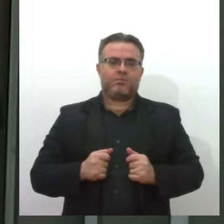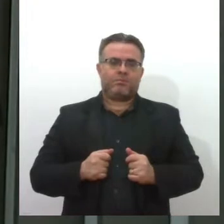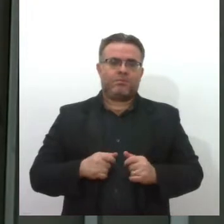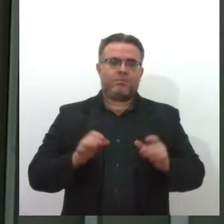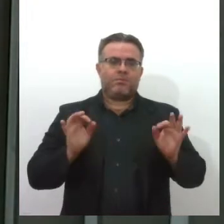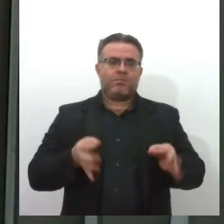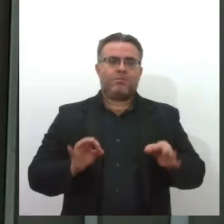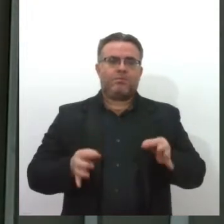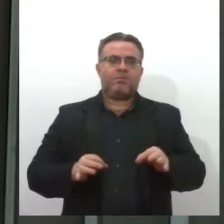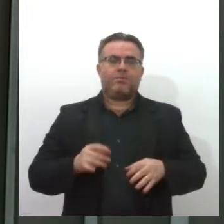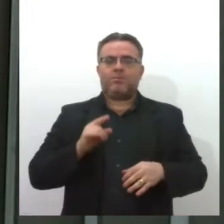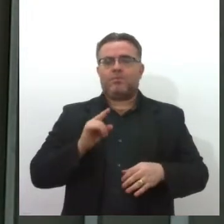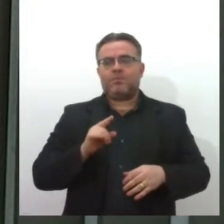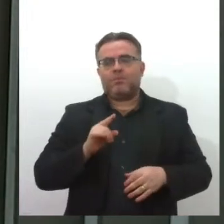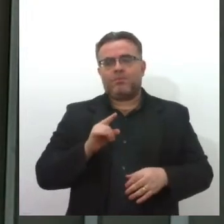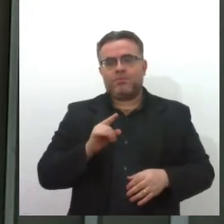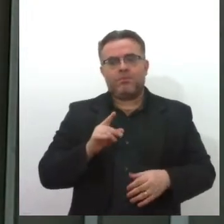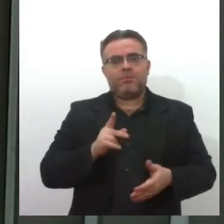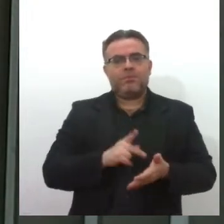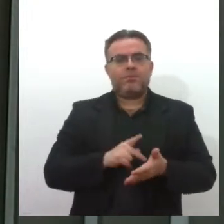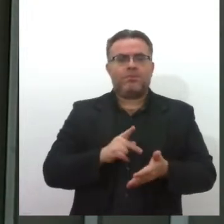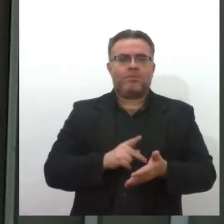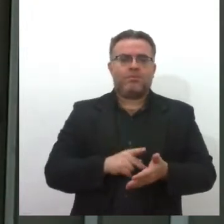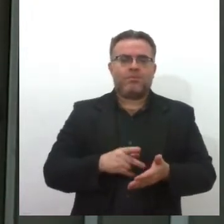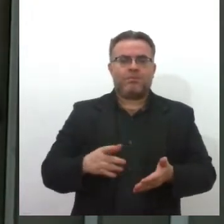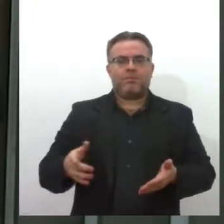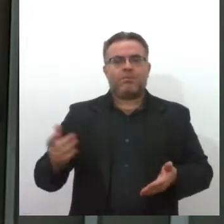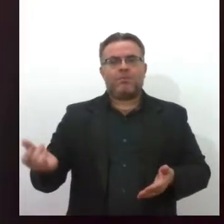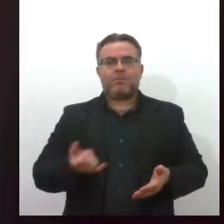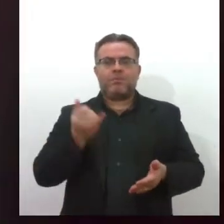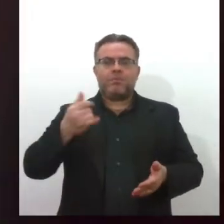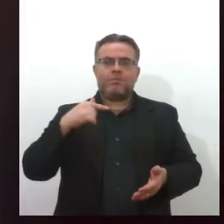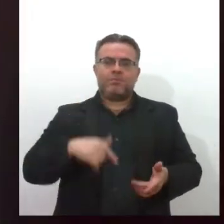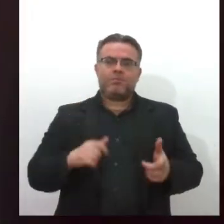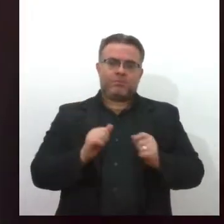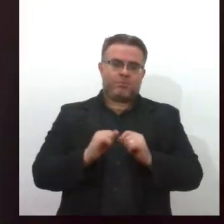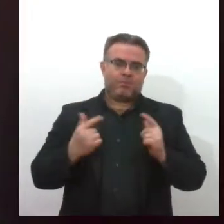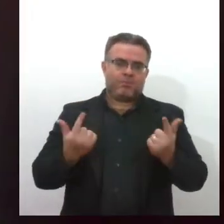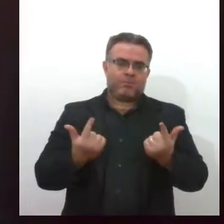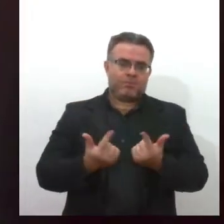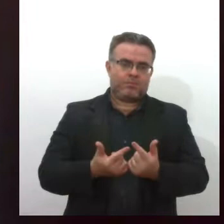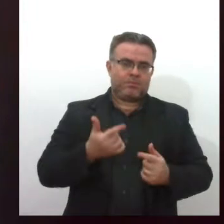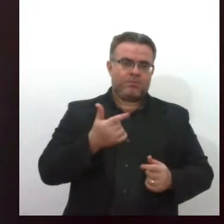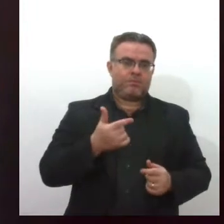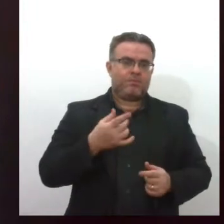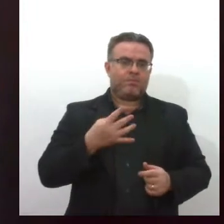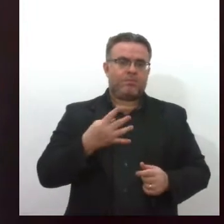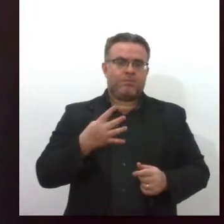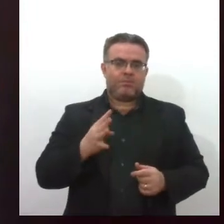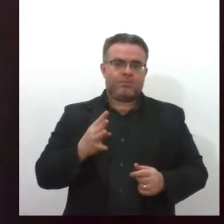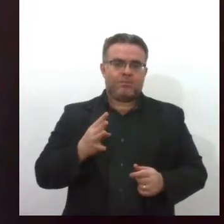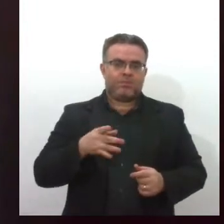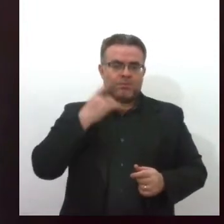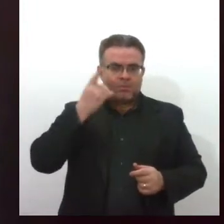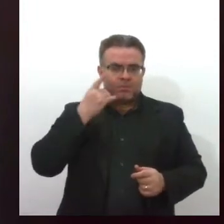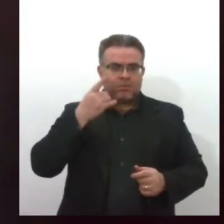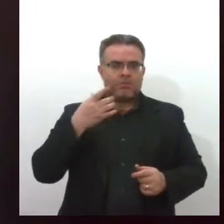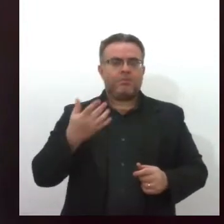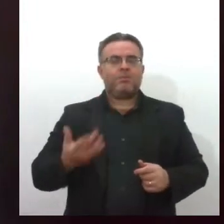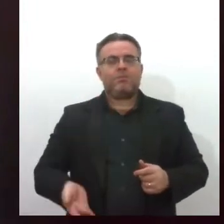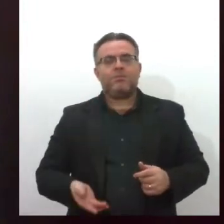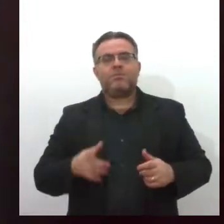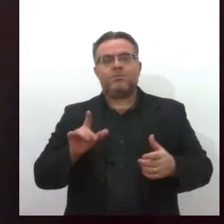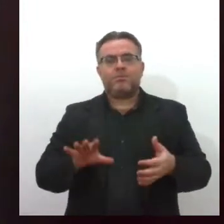Veja, essa é justamente a riqueza do Legislativo. Nós temos aqui 24 deputados estaduais,